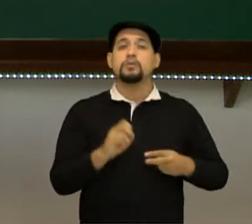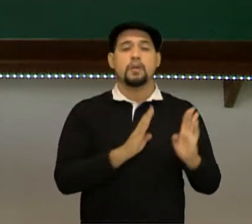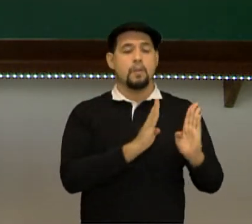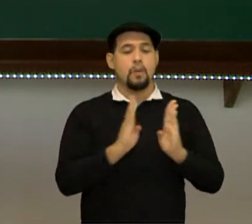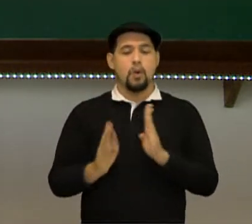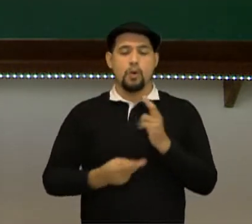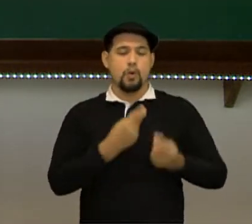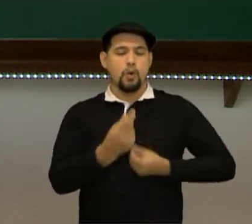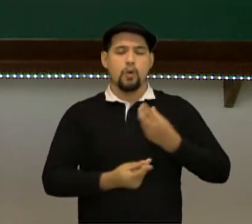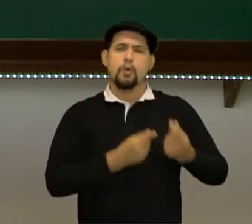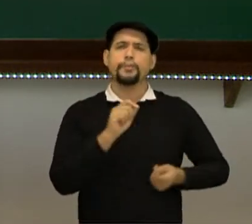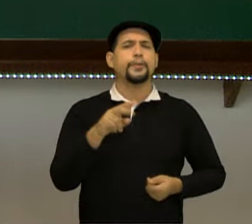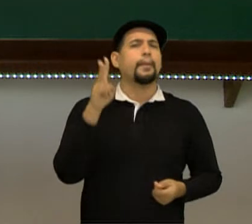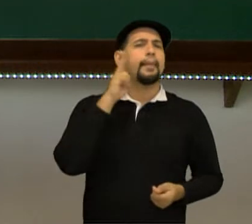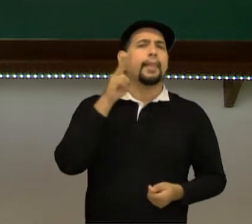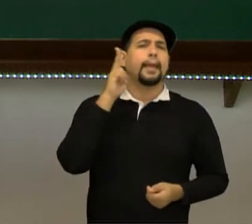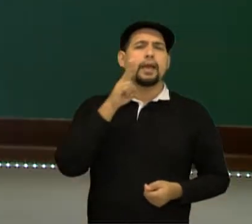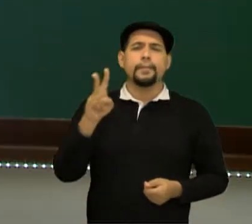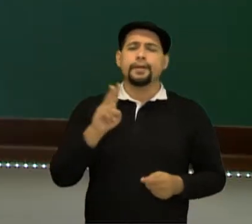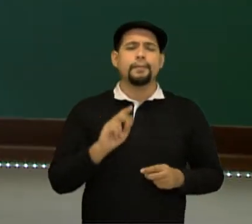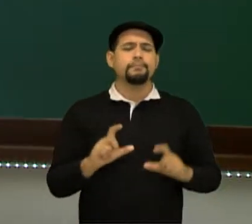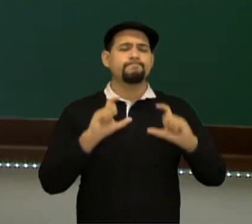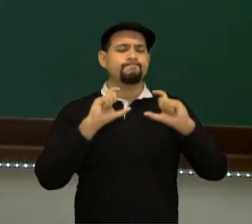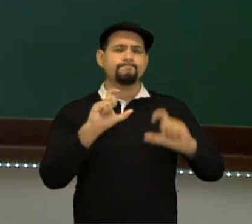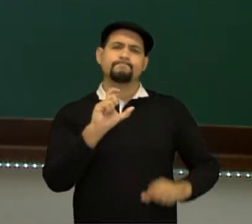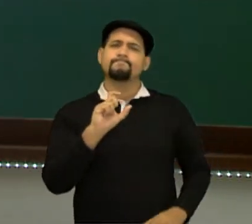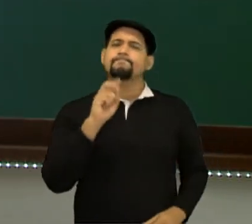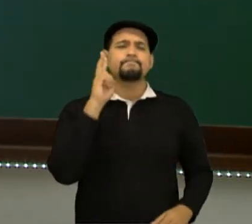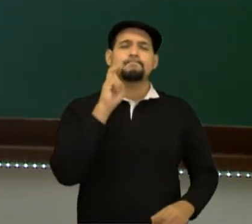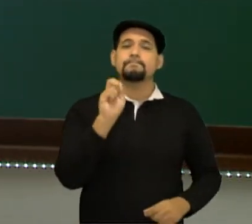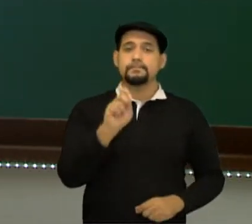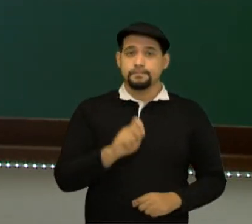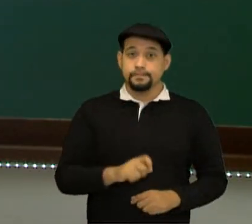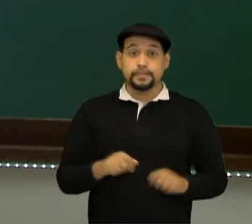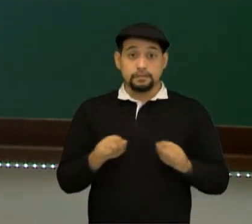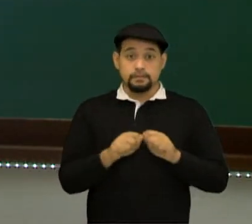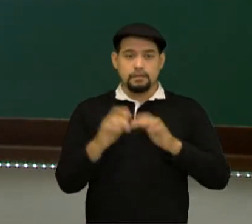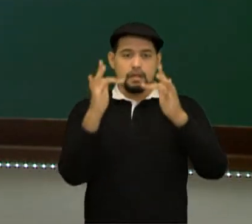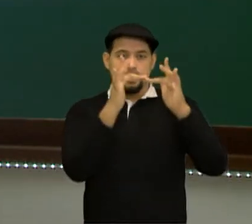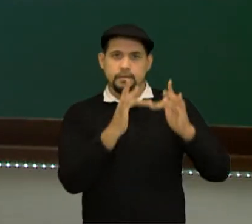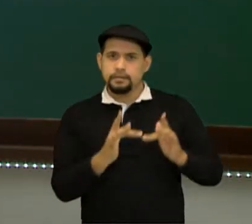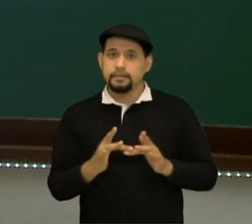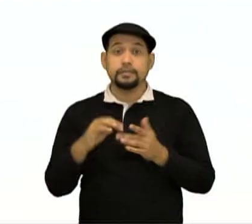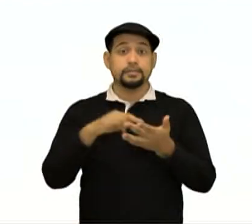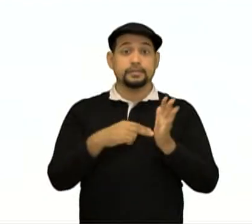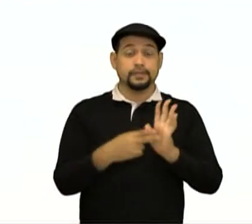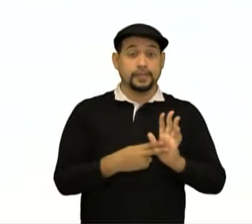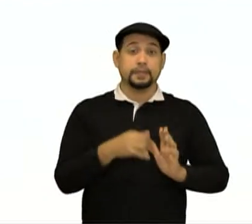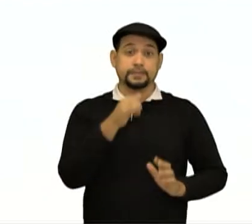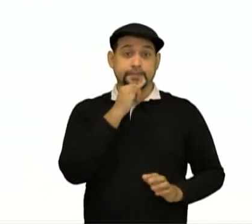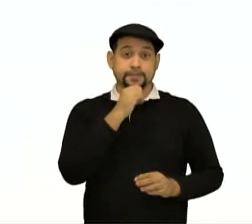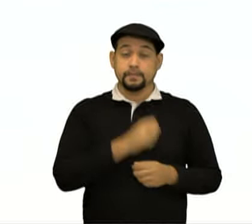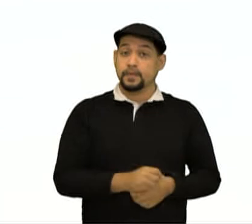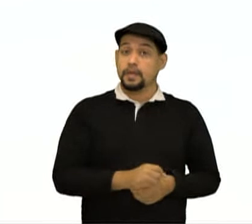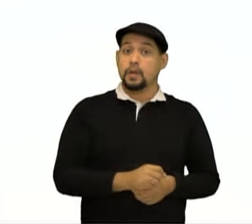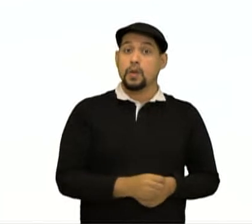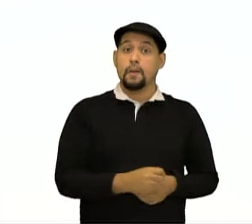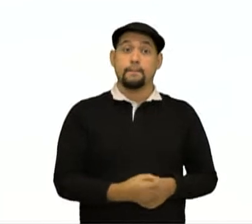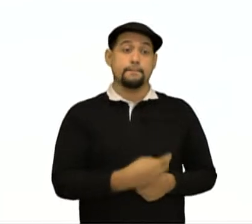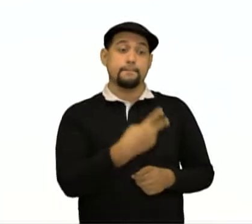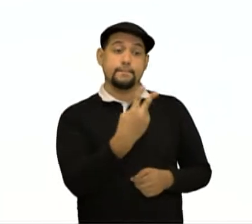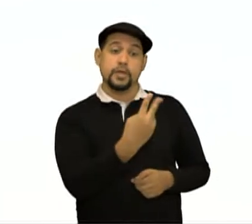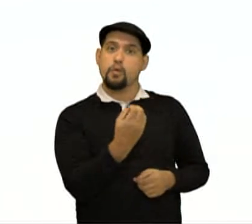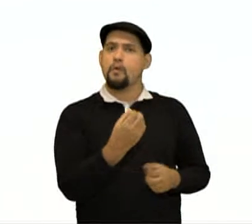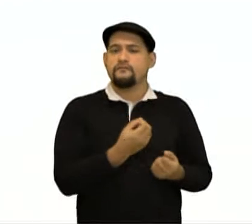blocos econômicos o que te lembra blocos econômicos e mais o que faz as relações serenbe ou multilaterais